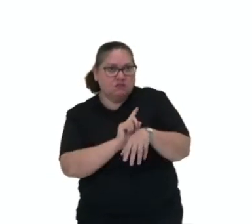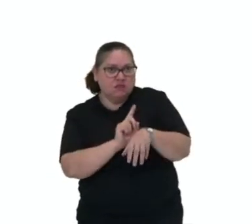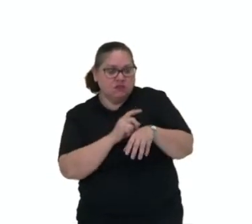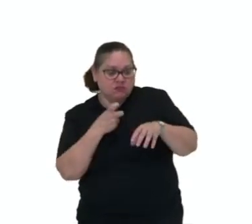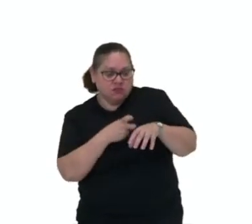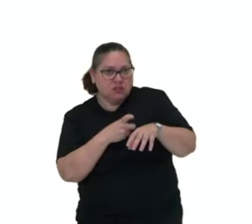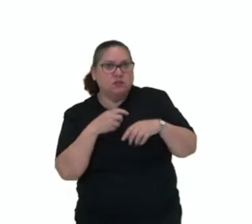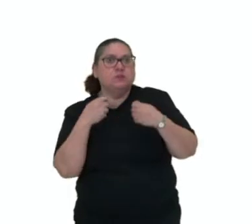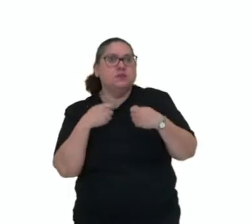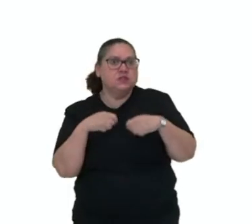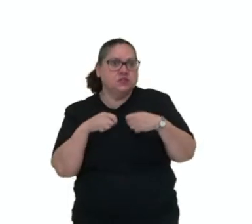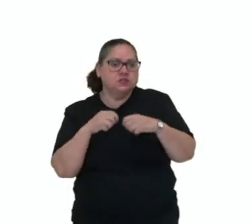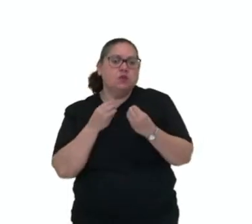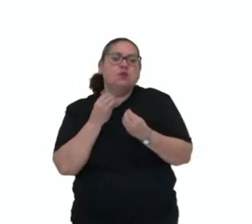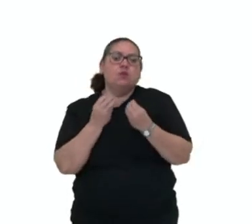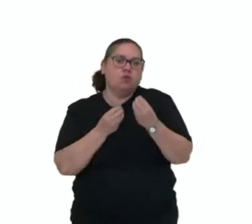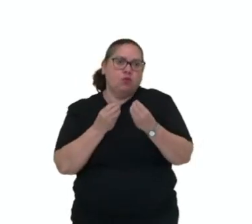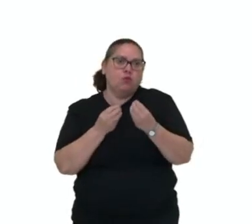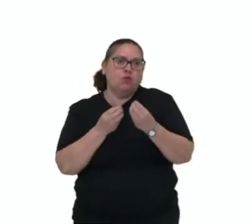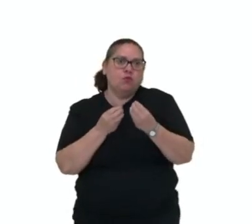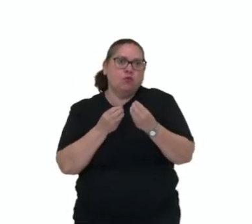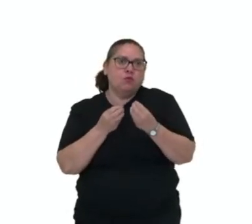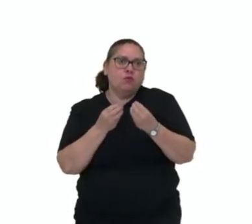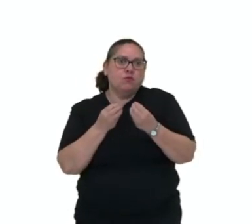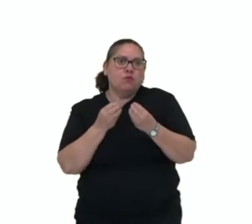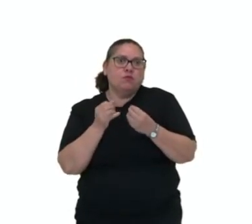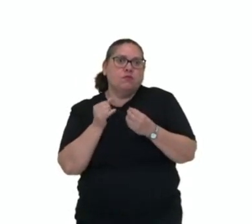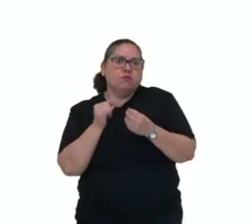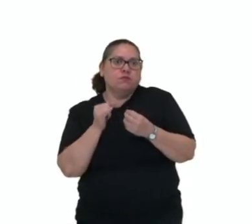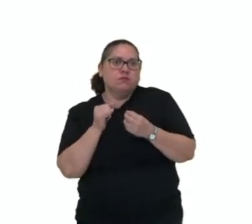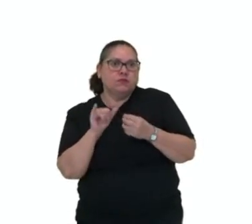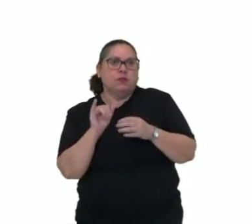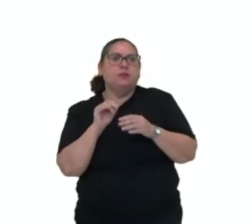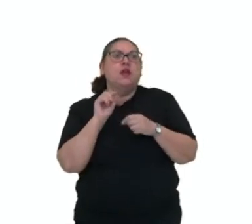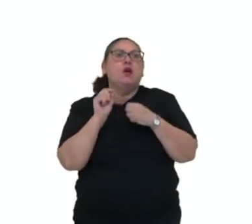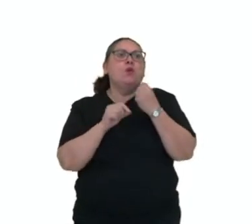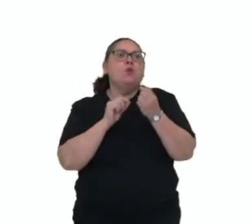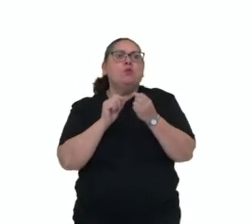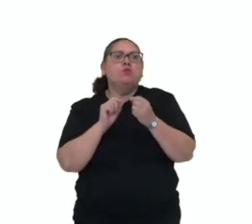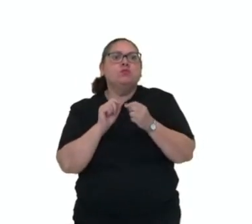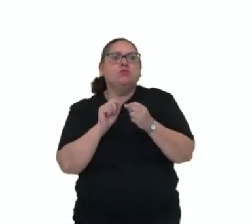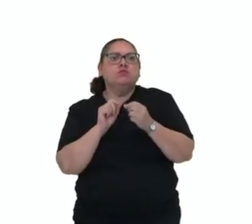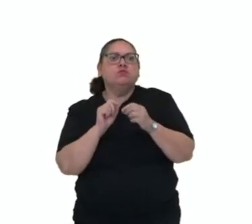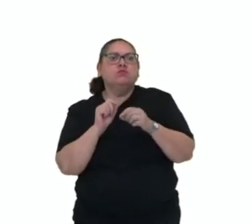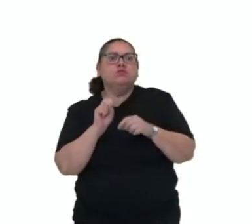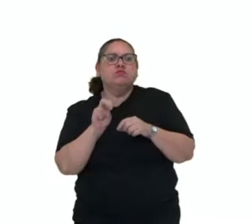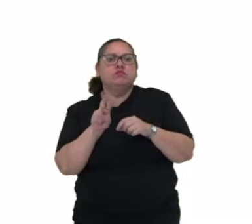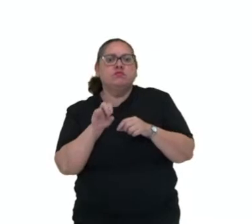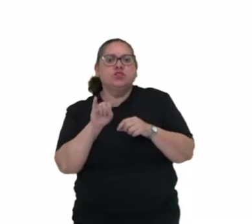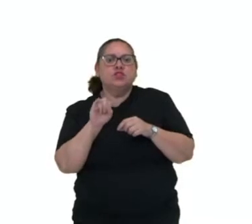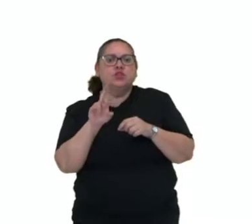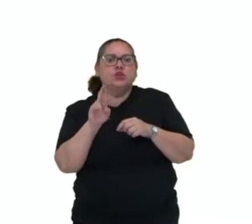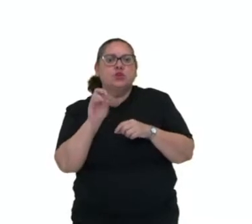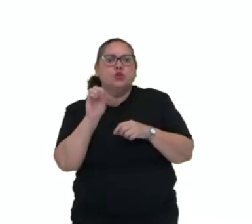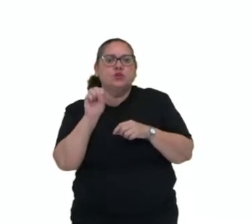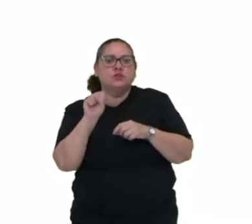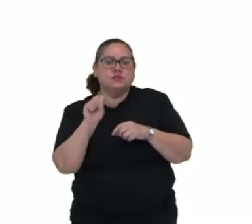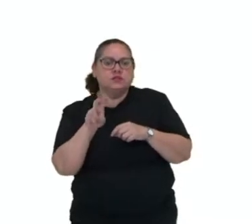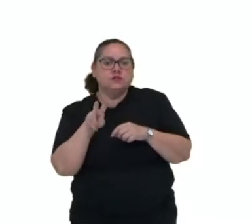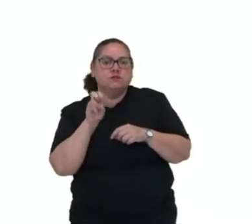Então, tem sim como prevenir isso daqui. Viroses são doenças causadas por quem?